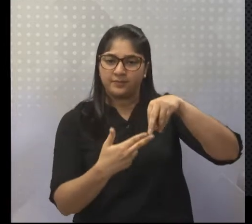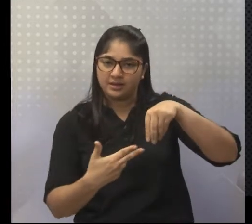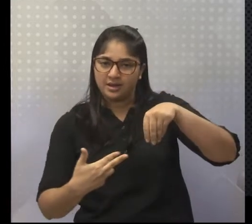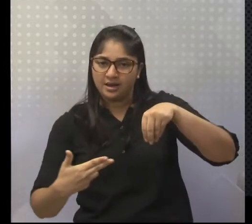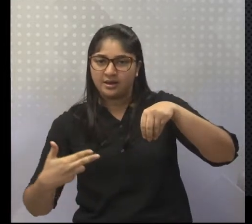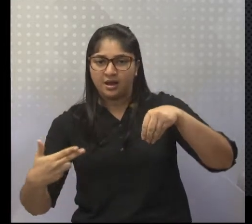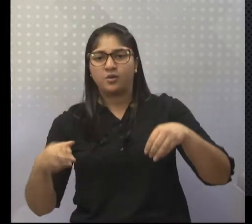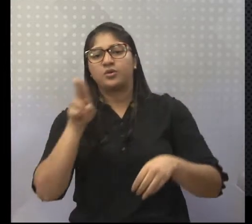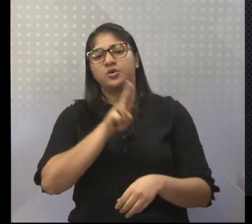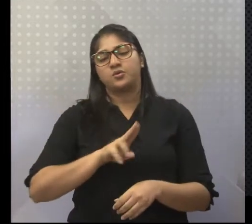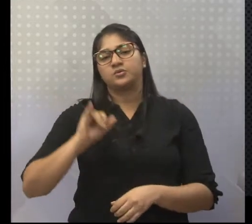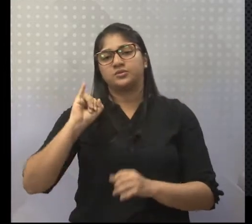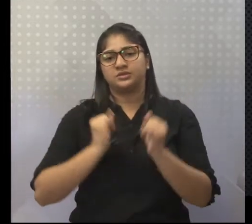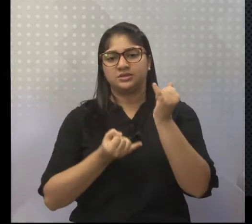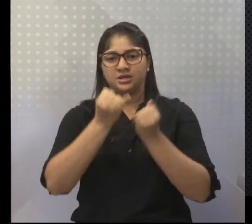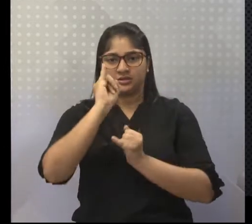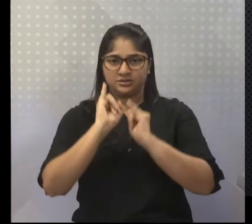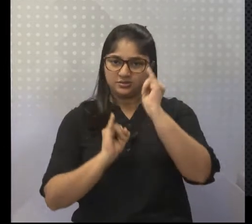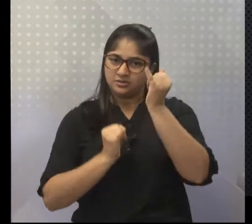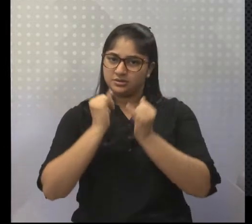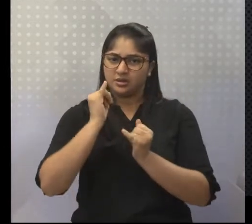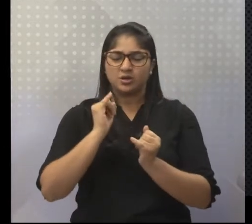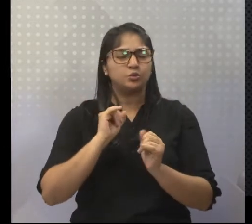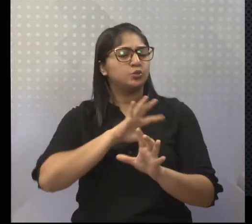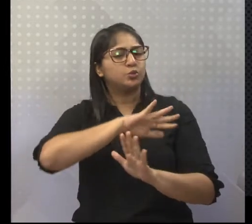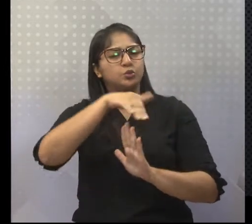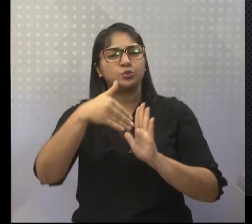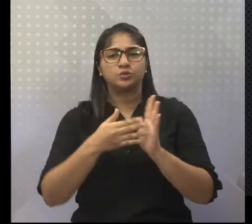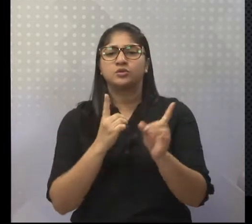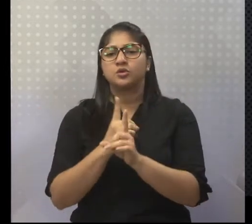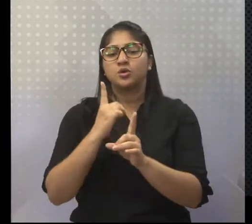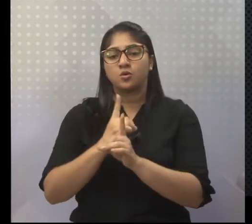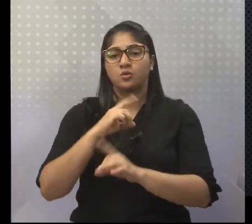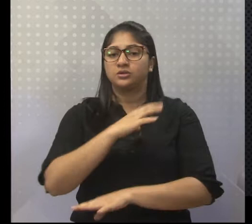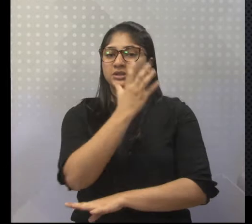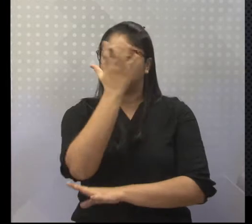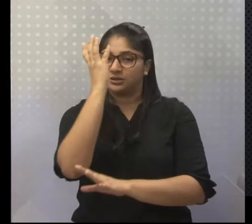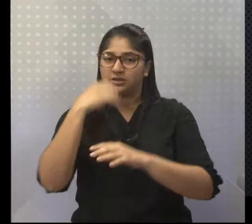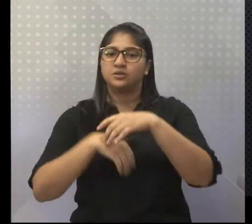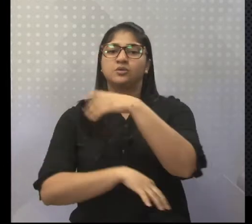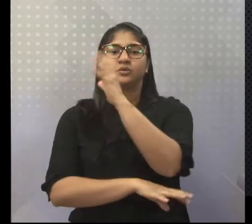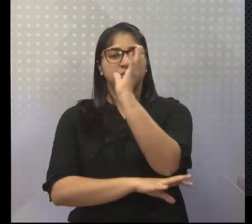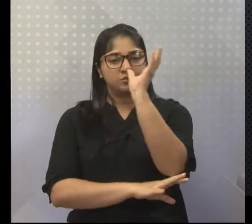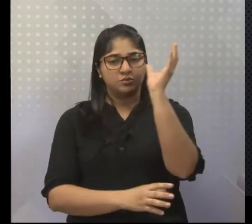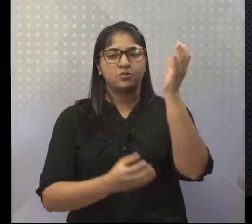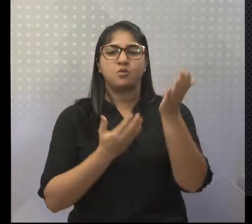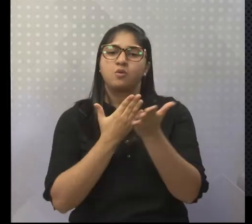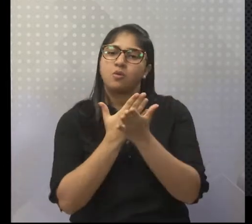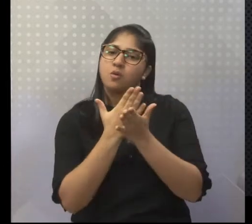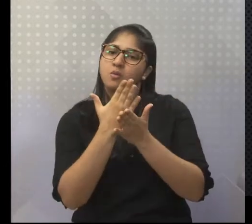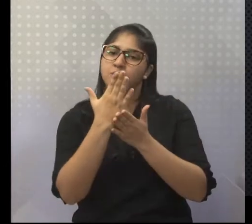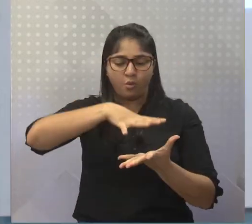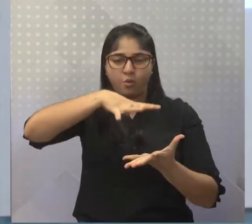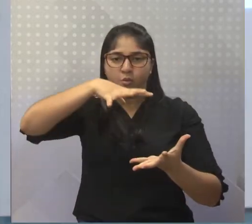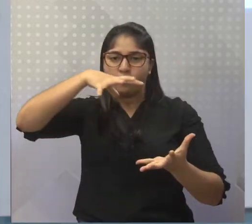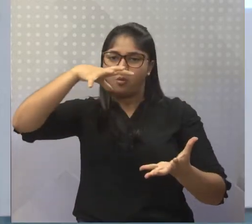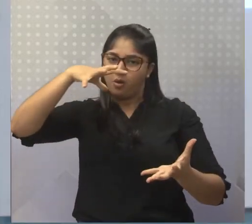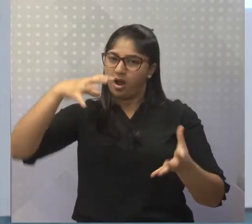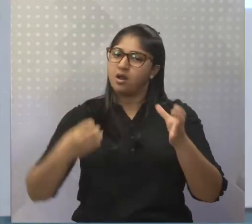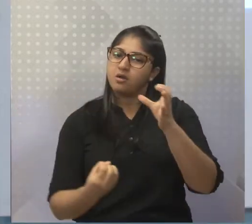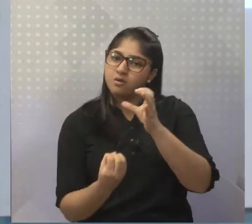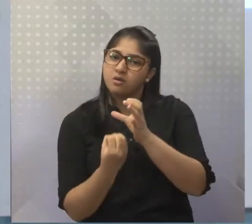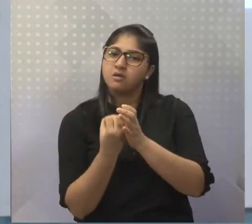nas indústrias e todos os elementos encontrados na natureza formaram-se no processo de origem e expansão do universo